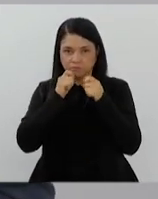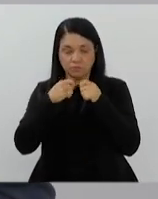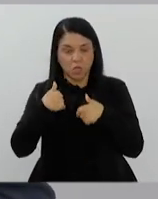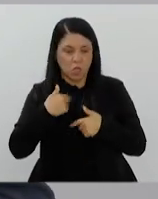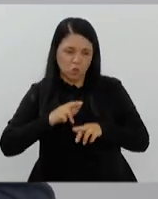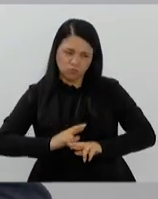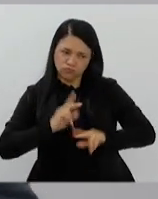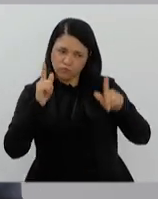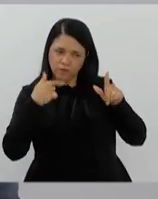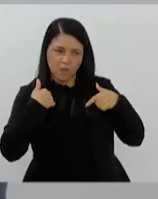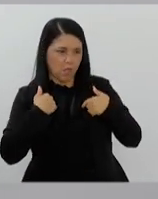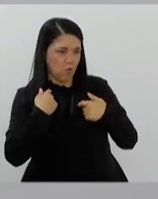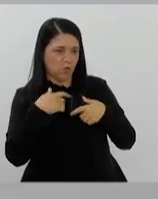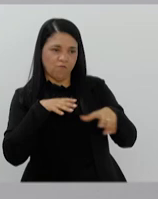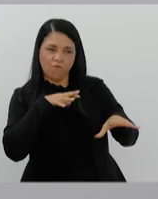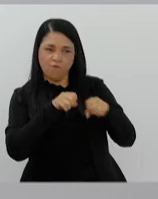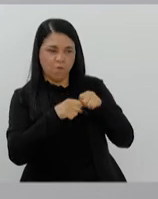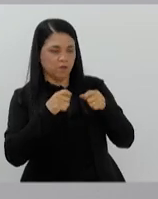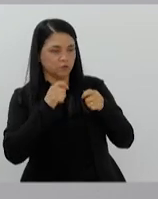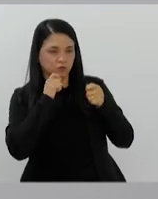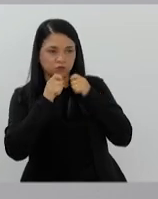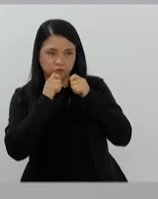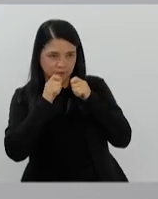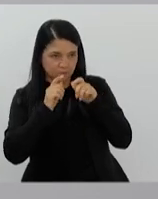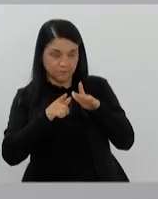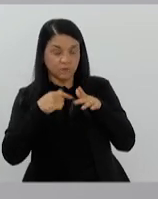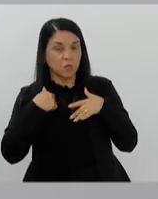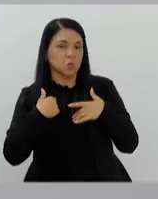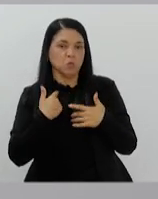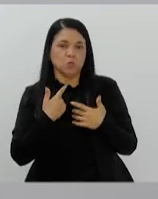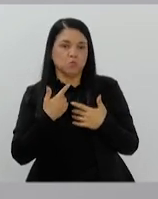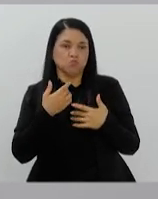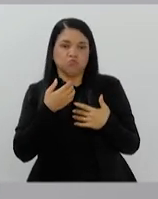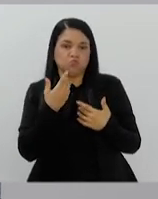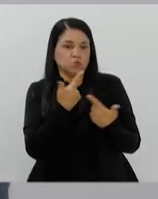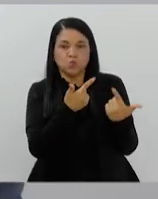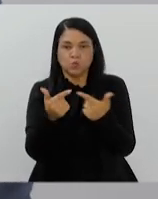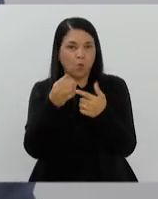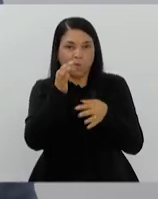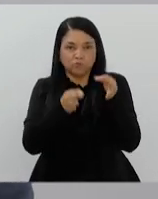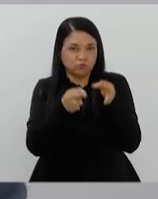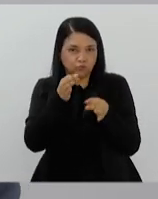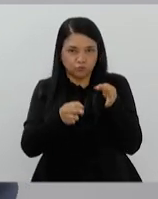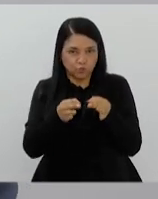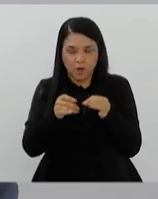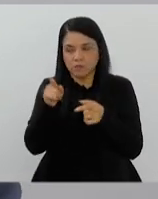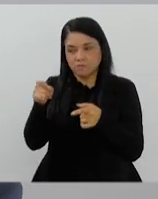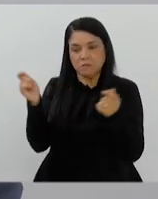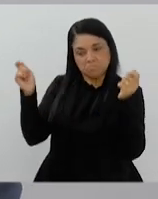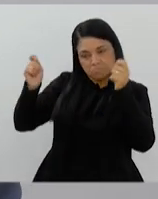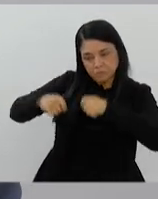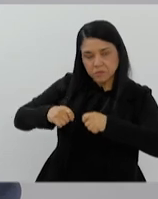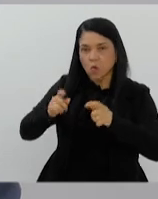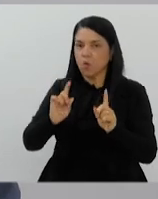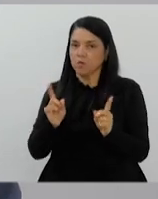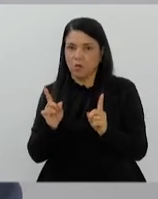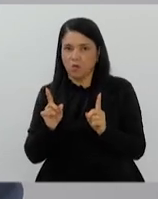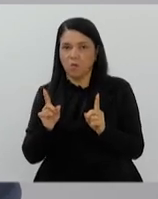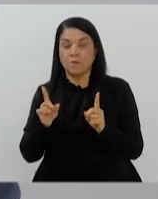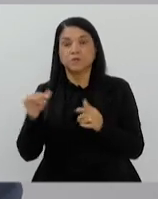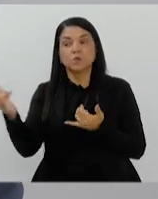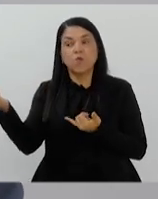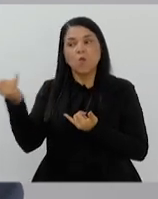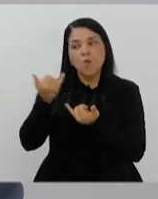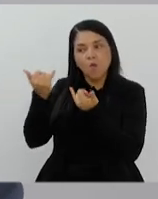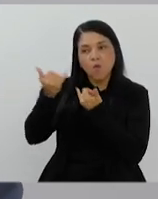jornalista e não tenho a competência técnica de julgar se a senhora é muito competente pouco competente ou não mas o que eu escuto do mercado